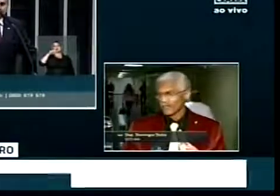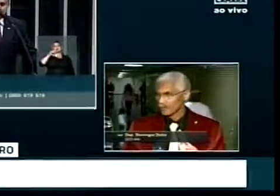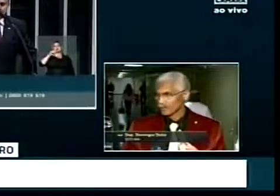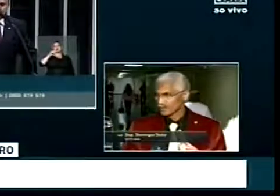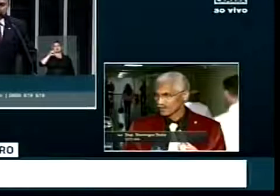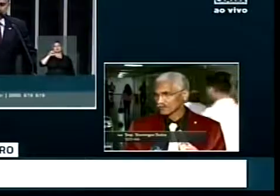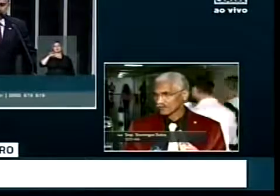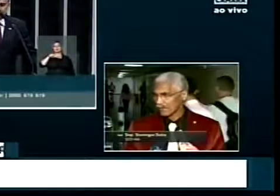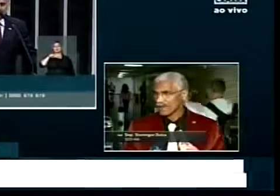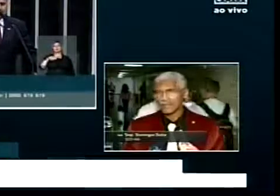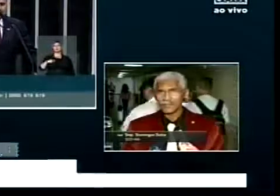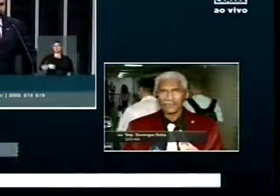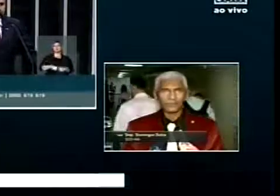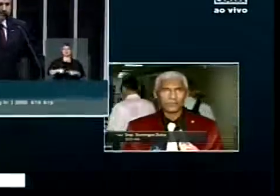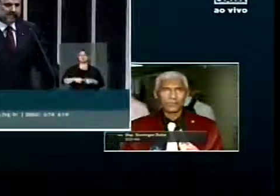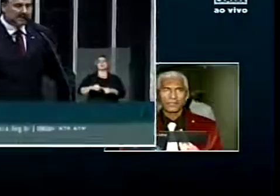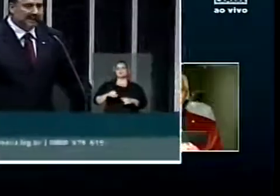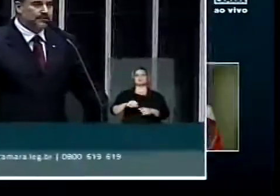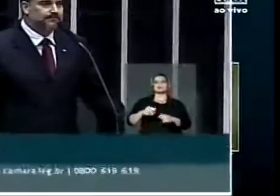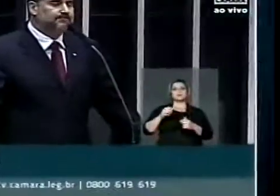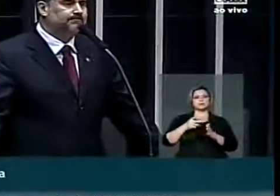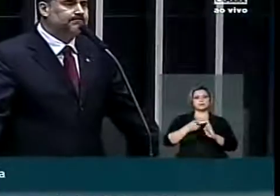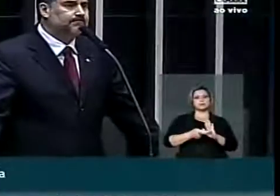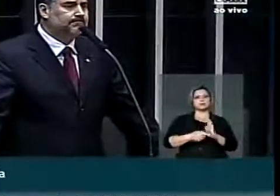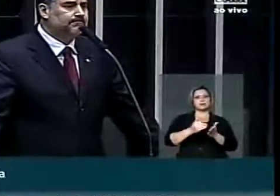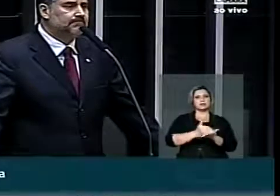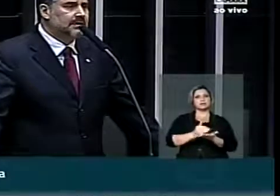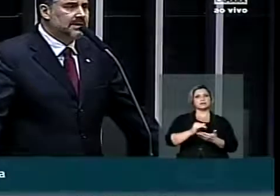ao projeto original da deputada Elcione Barbalho.